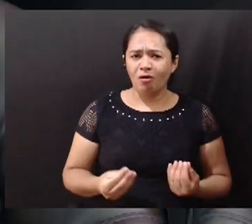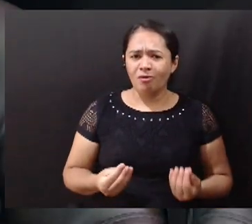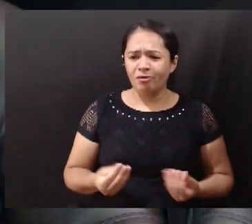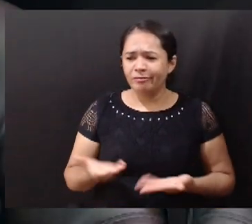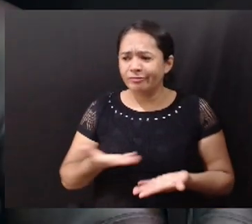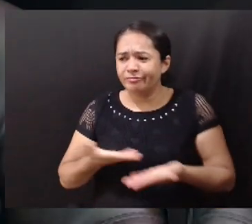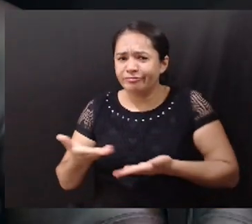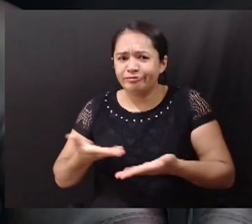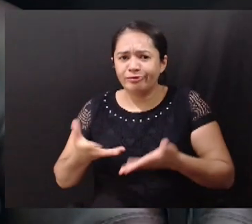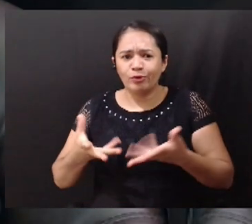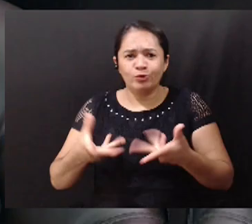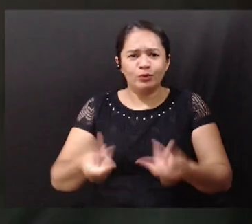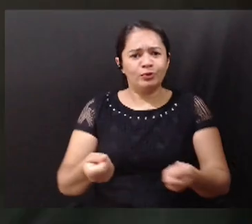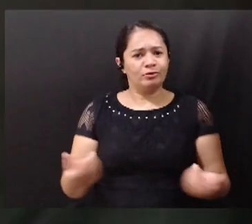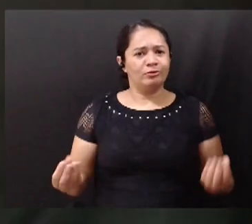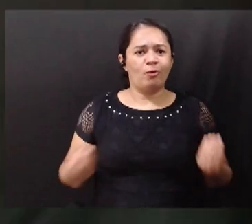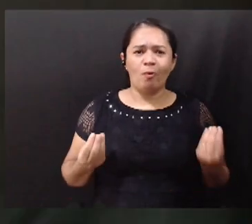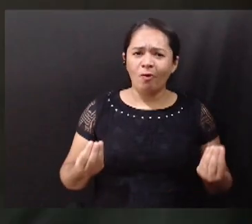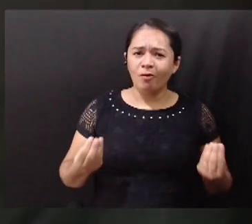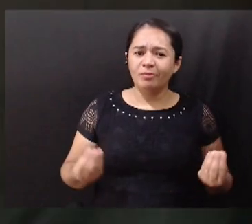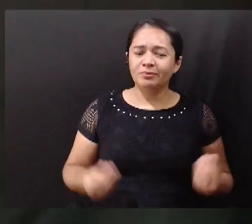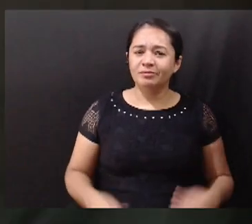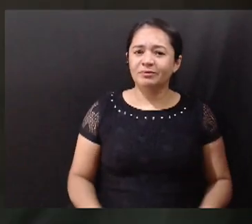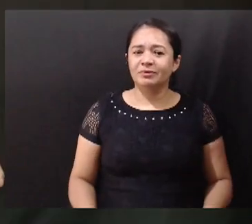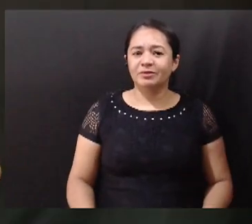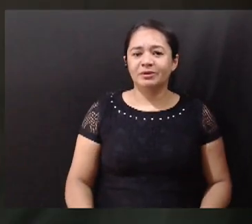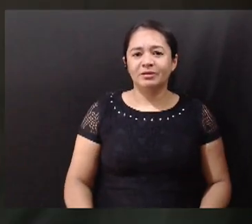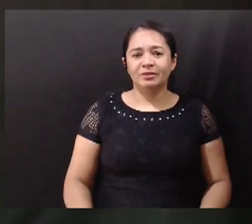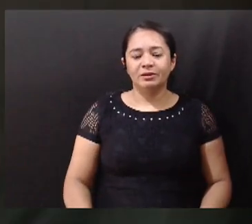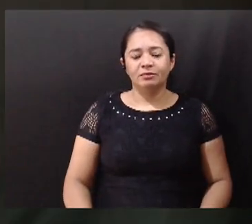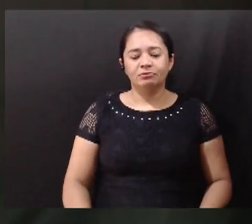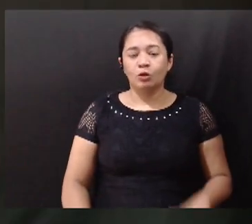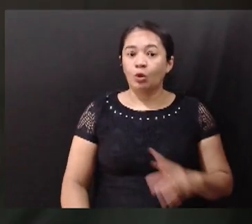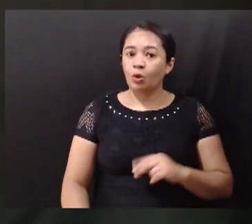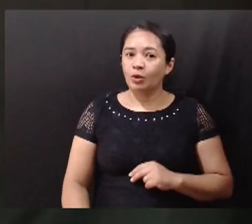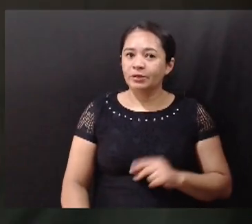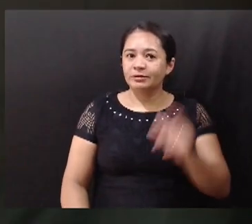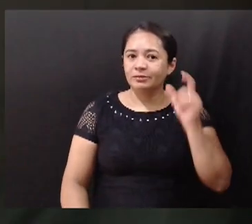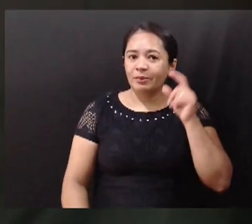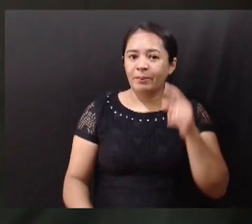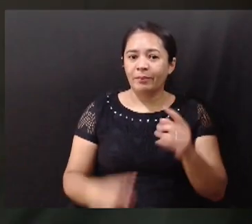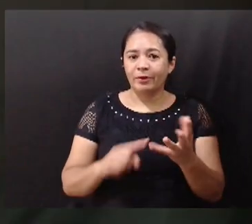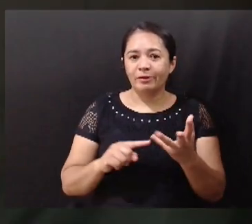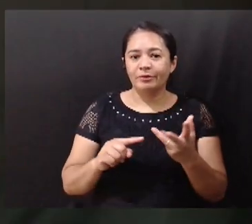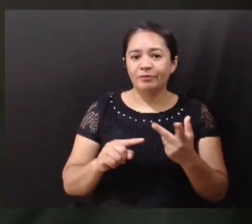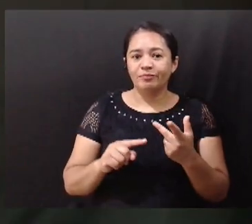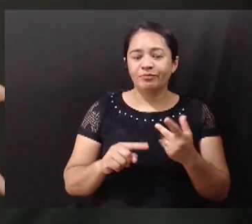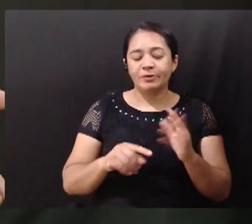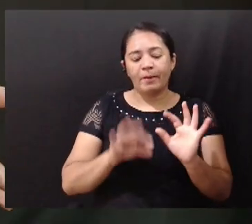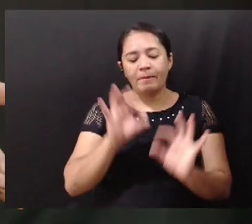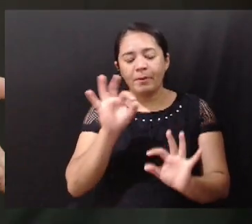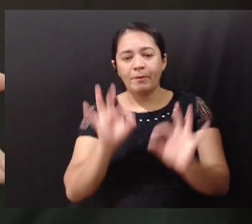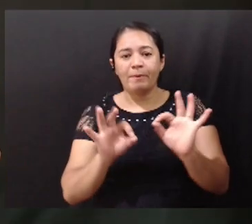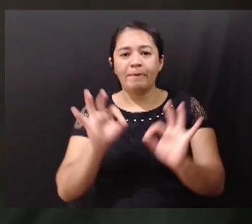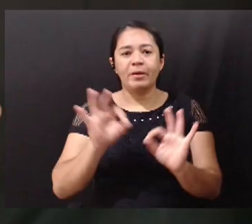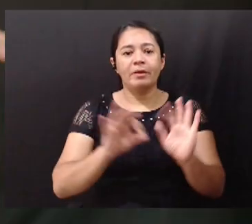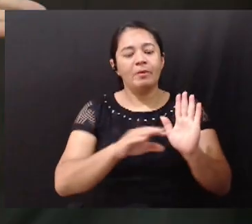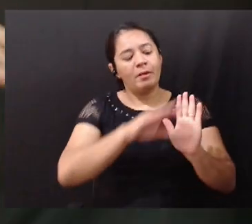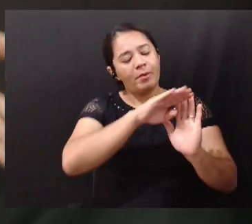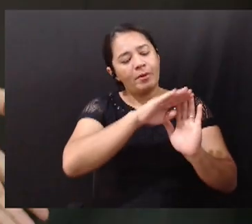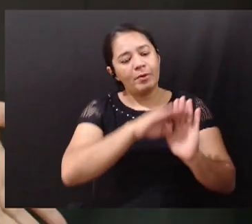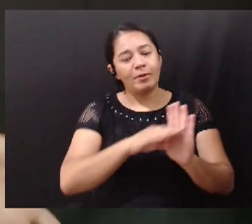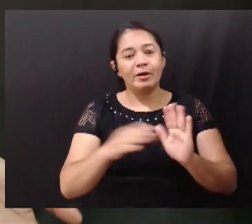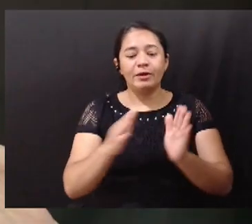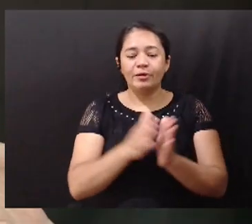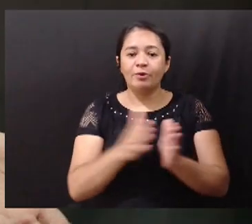né? É interessante, né? Porque a gente pode montar uma questão de previsão, de um planejamento de férias. Não sei